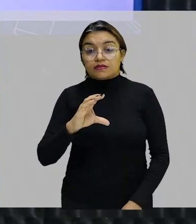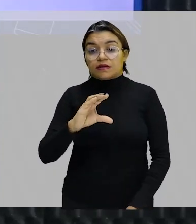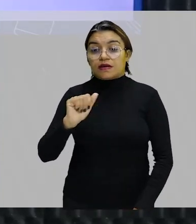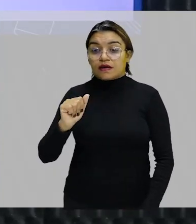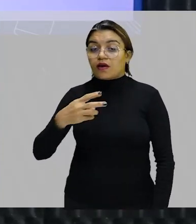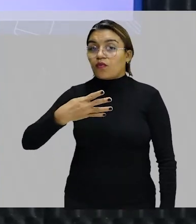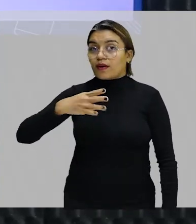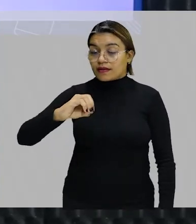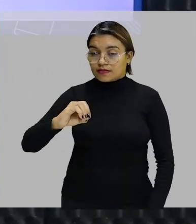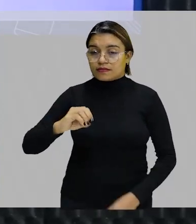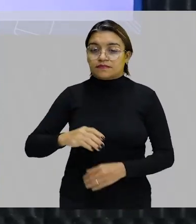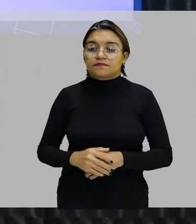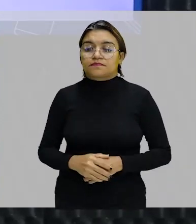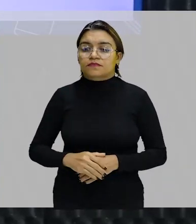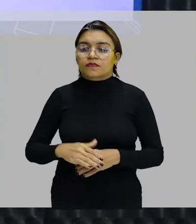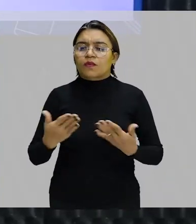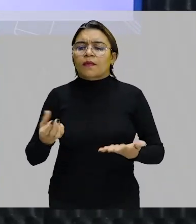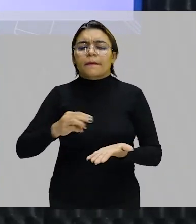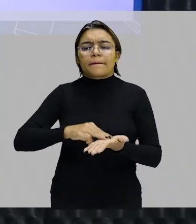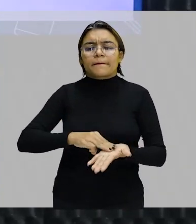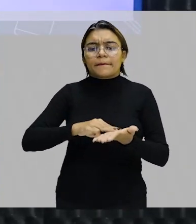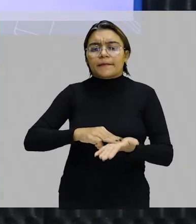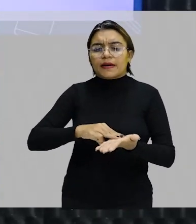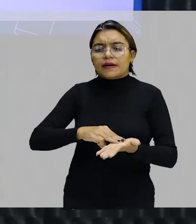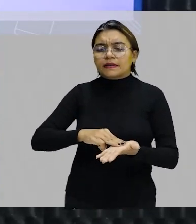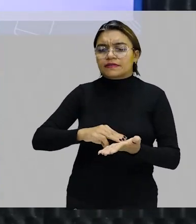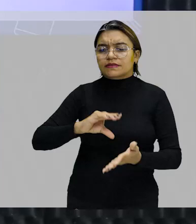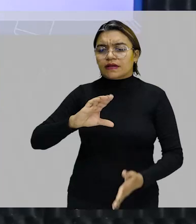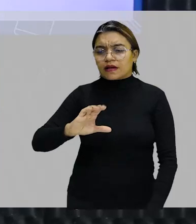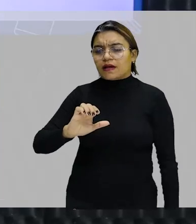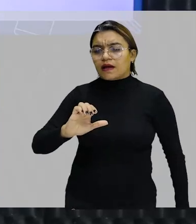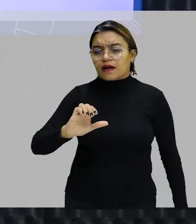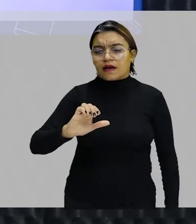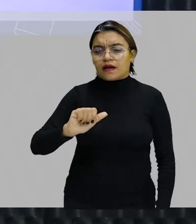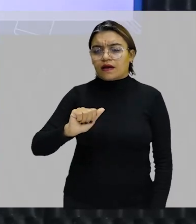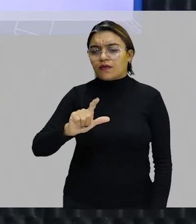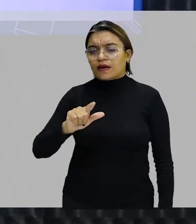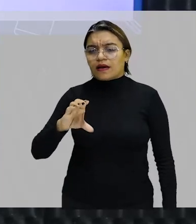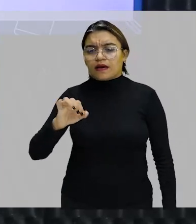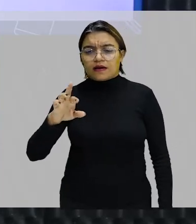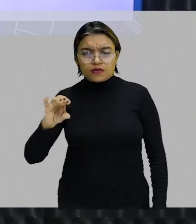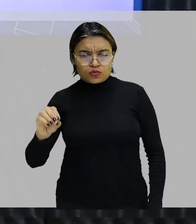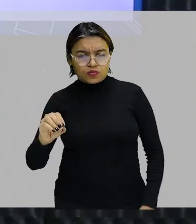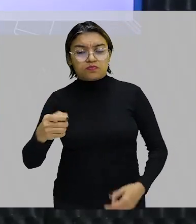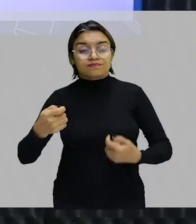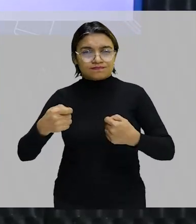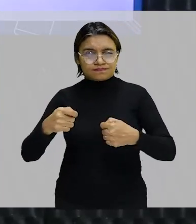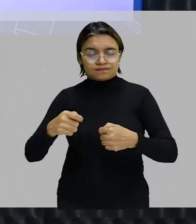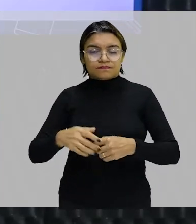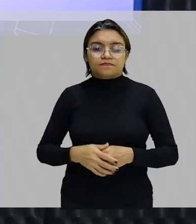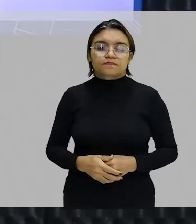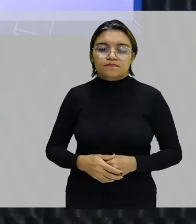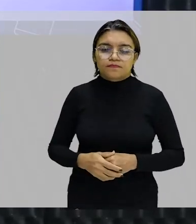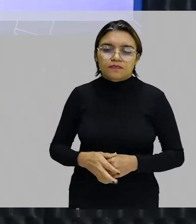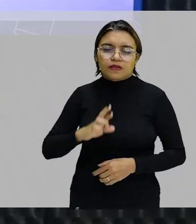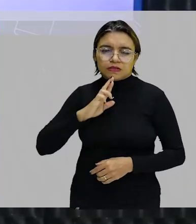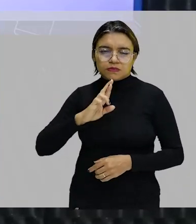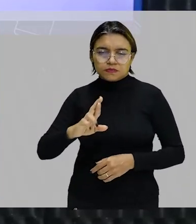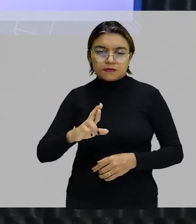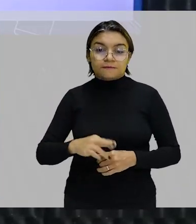40. Qual é a massa de calcário necessária? Ok? Então vamos lá, vamos à